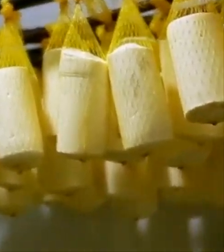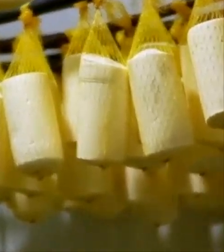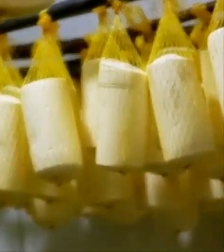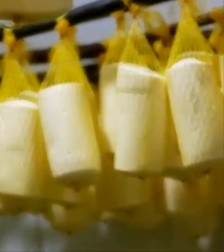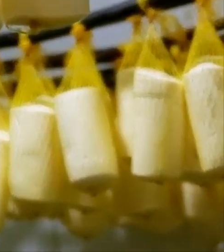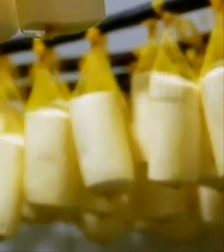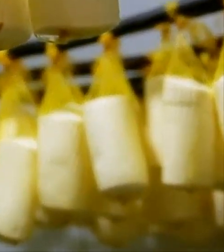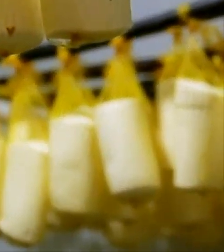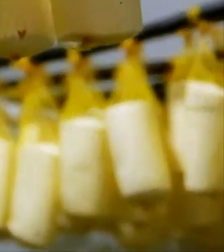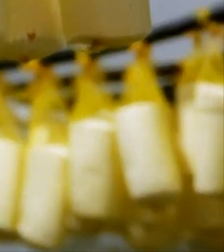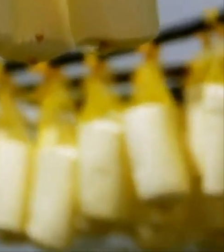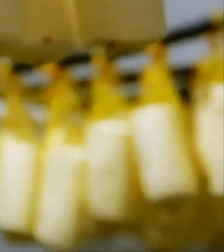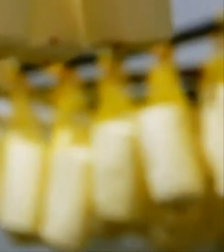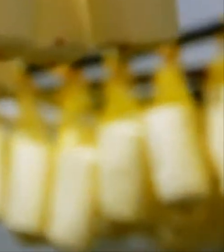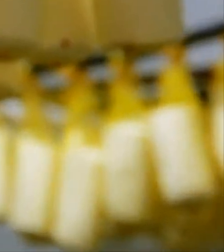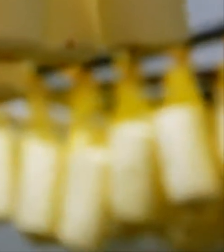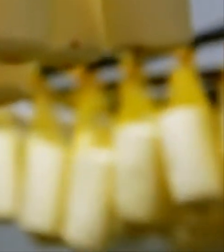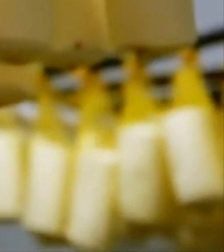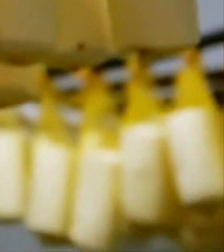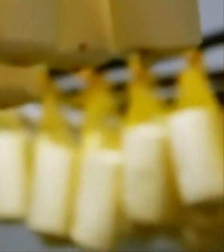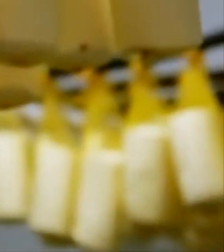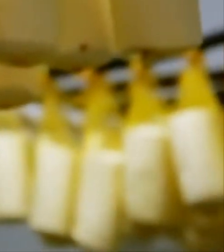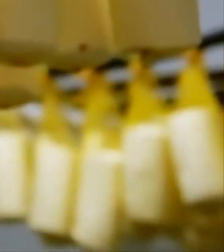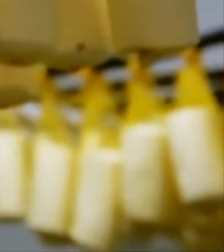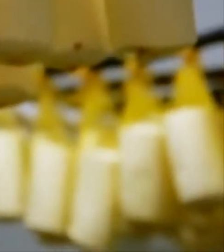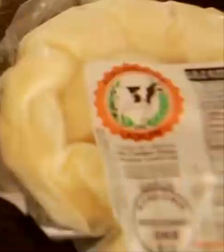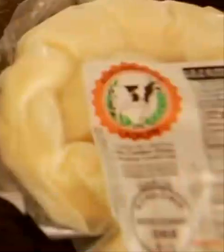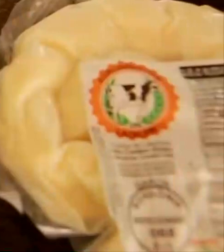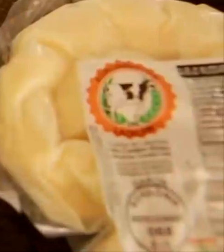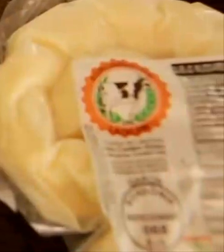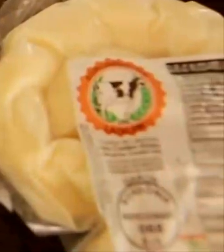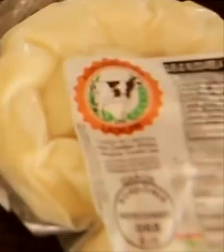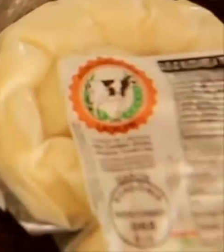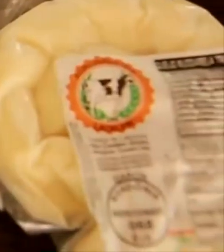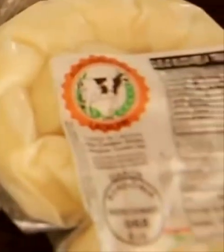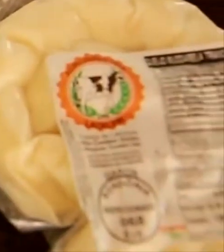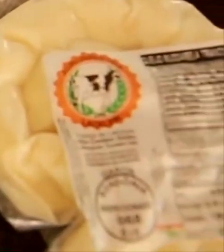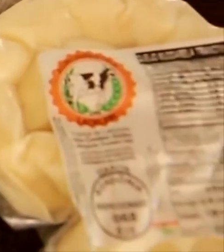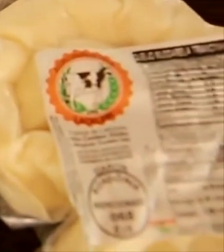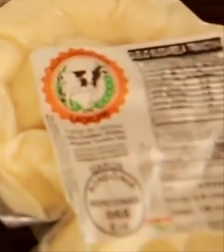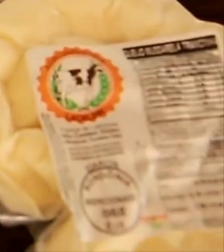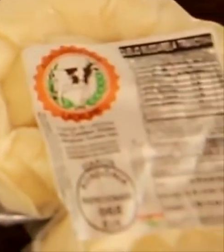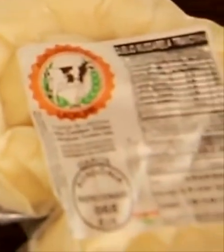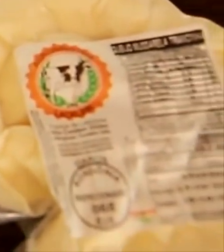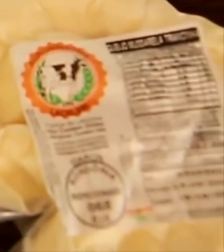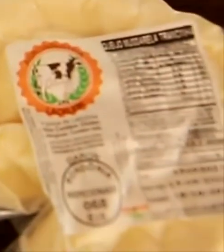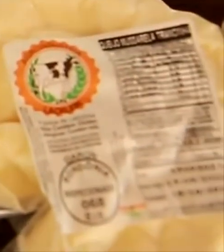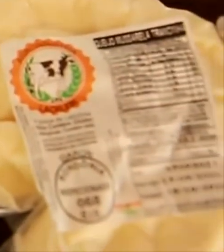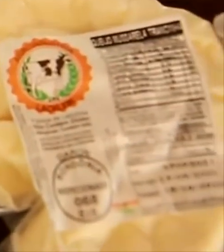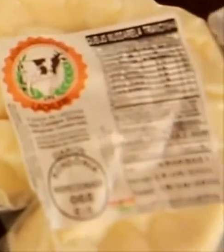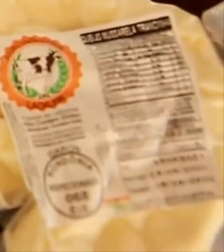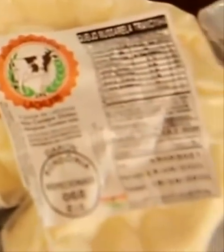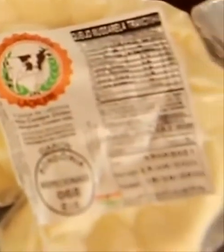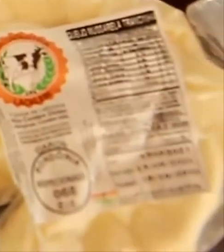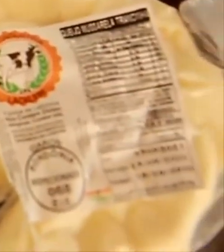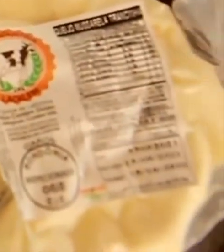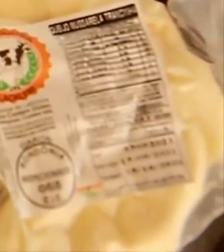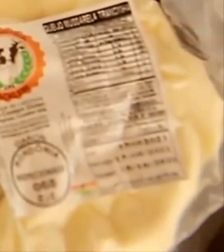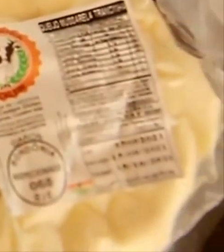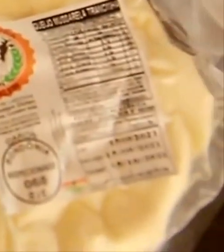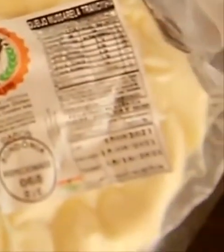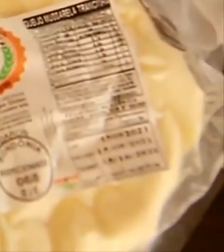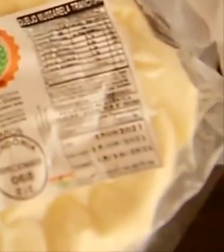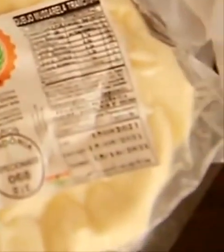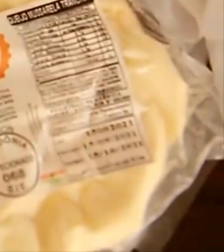não haja gastos desnecessários e o produto seja de qualidade. E é claro, visando o lucro, que em média, segundo ela, é